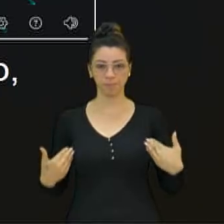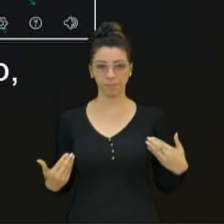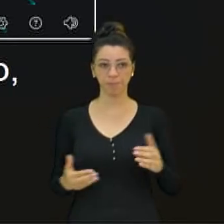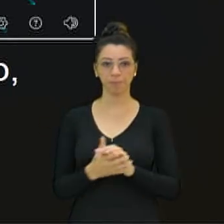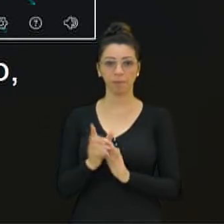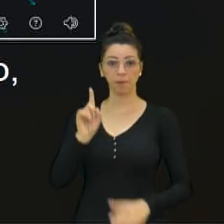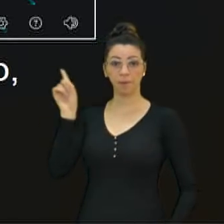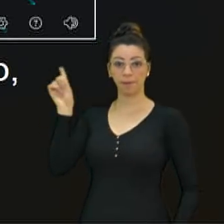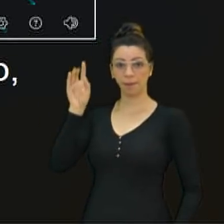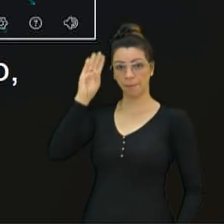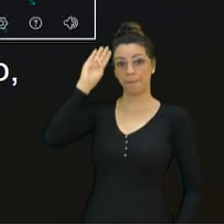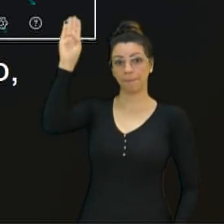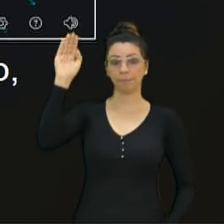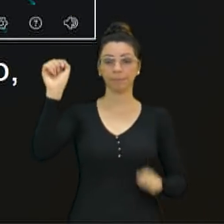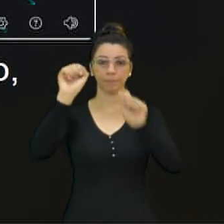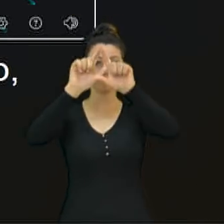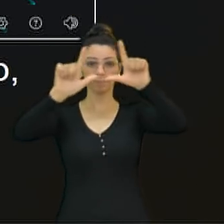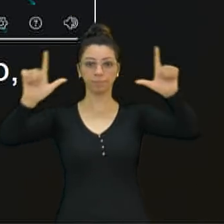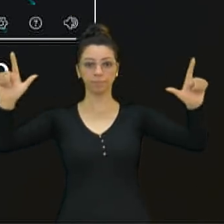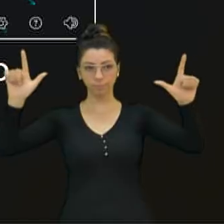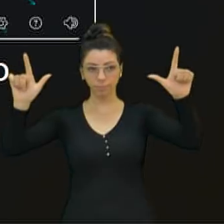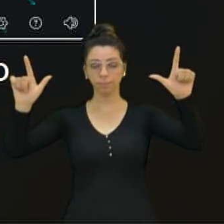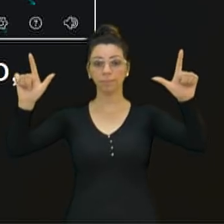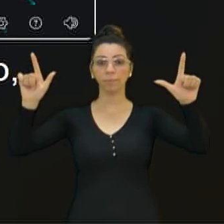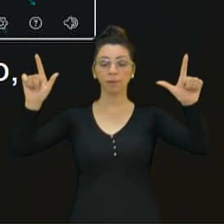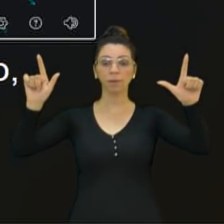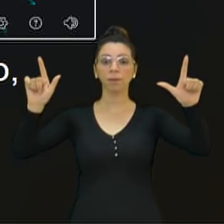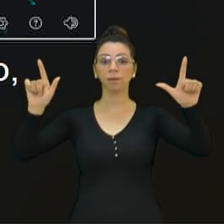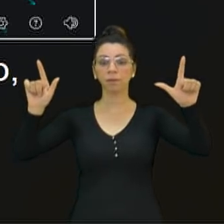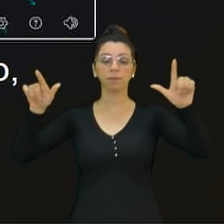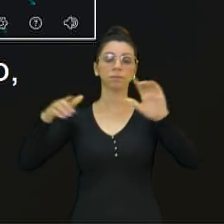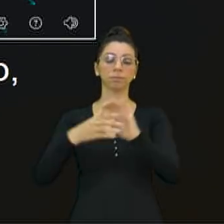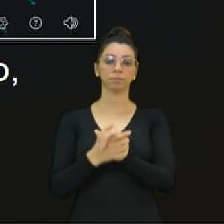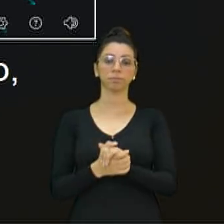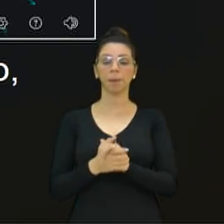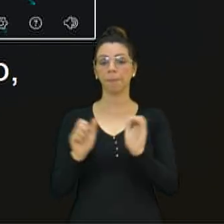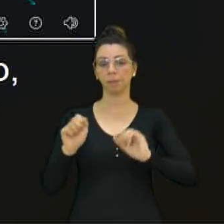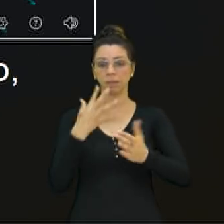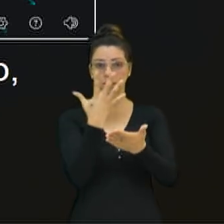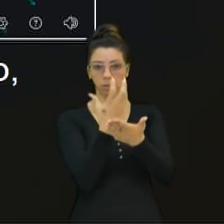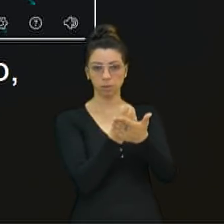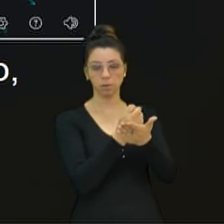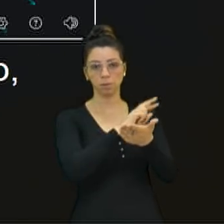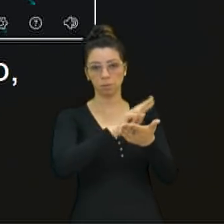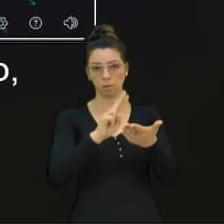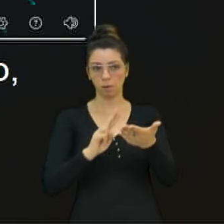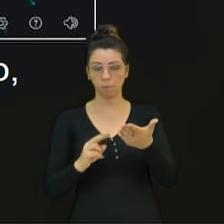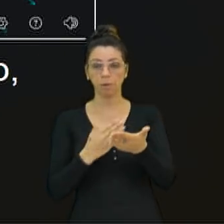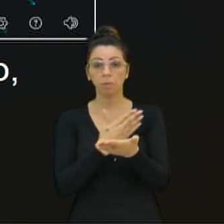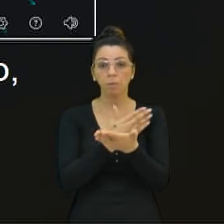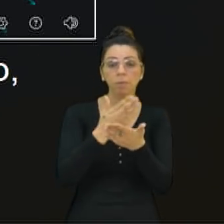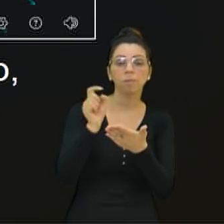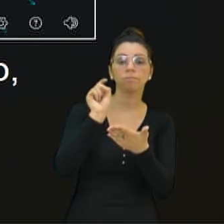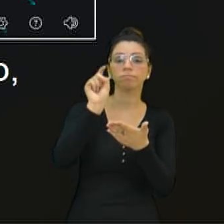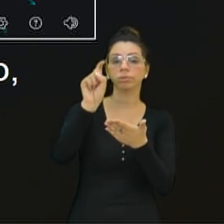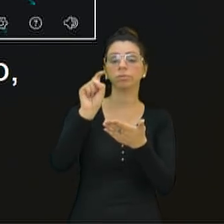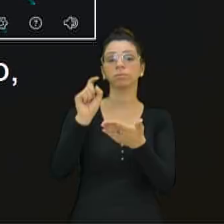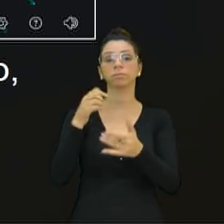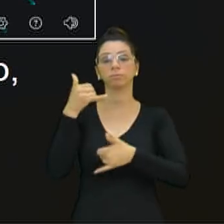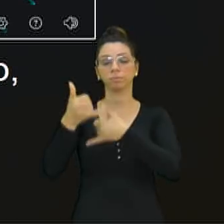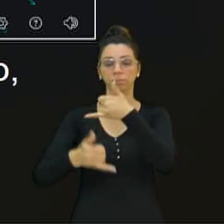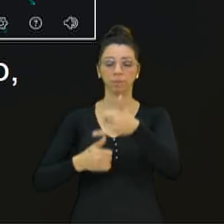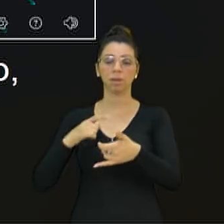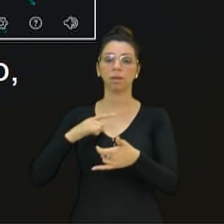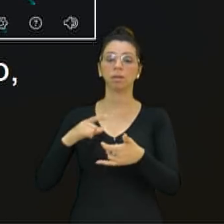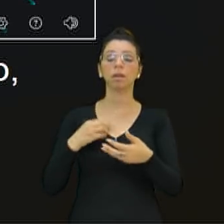principal, tá? Você loga, você faz um cadastrozinho e clica aqui em começar a jogar. Tem todo um